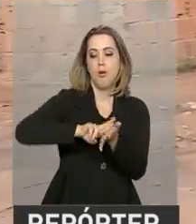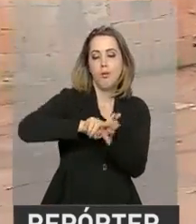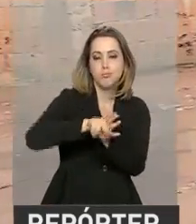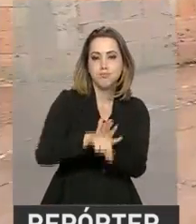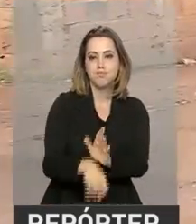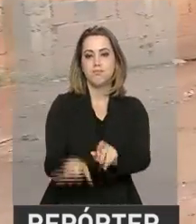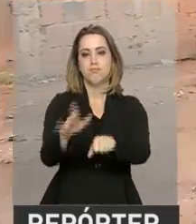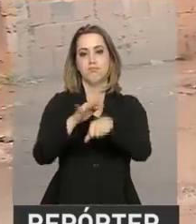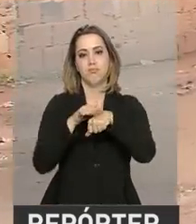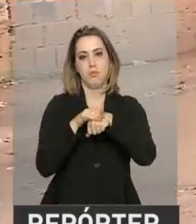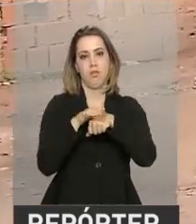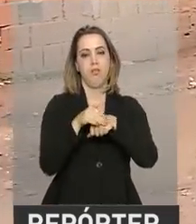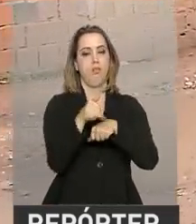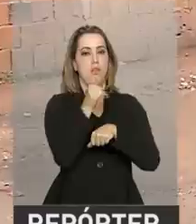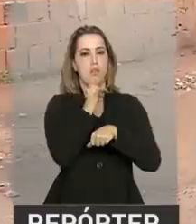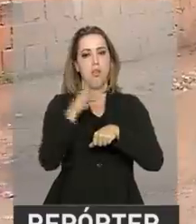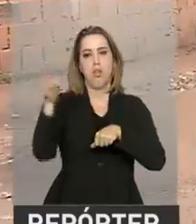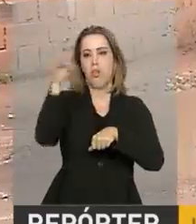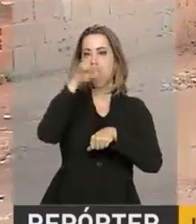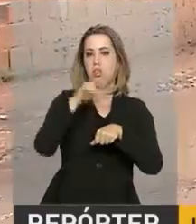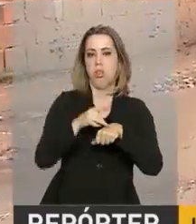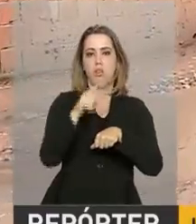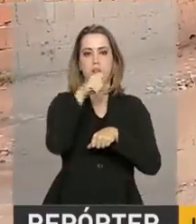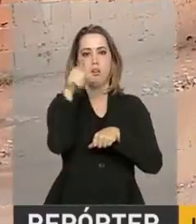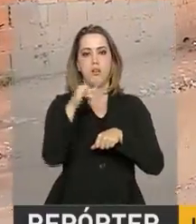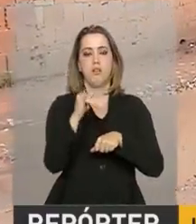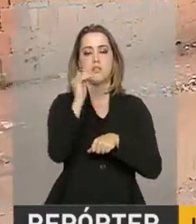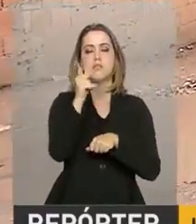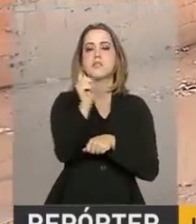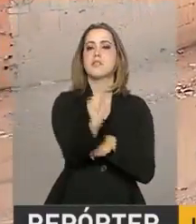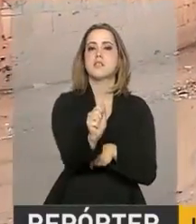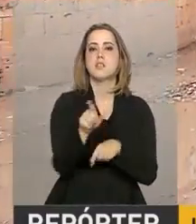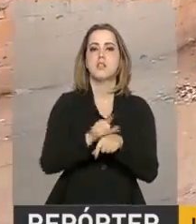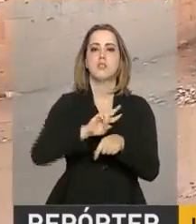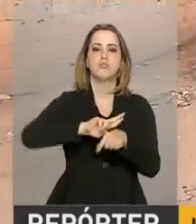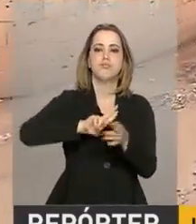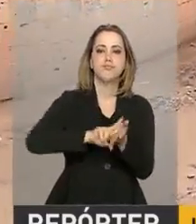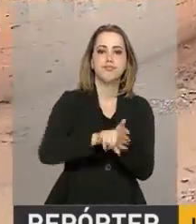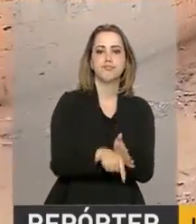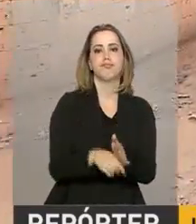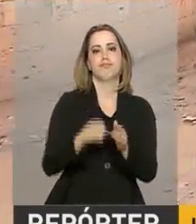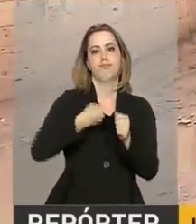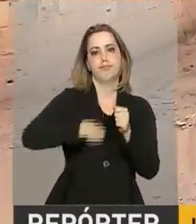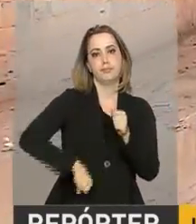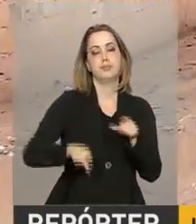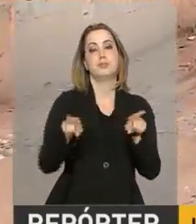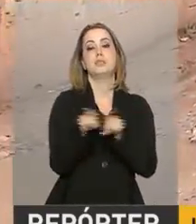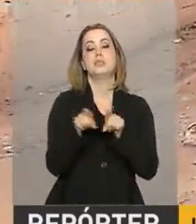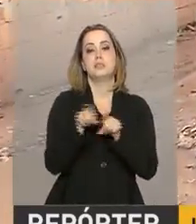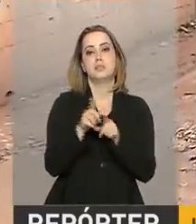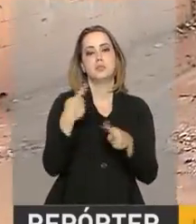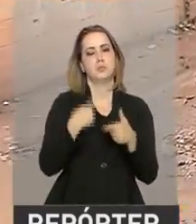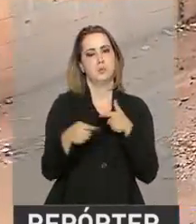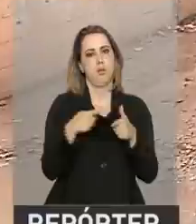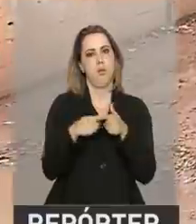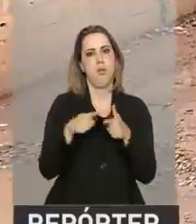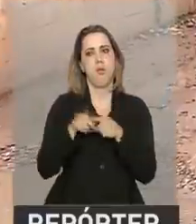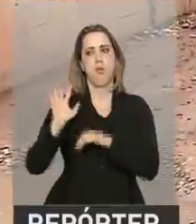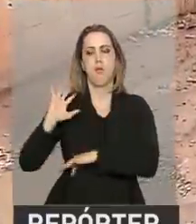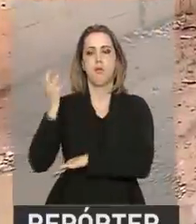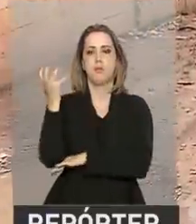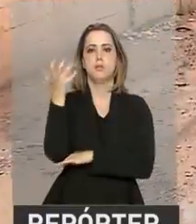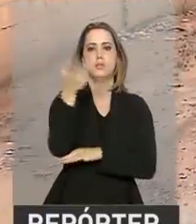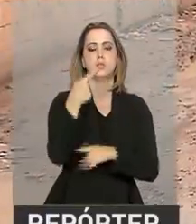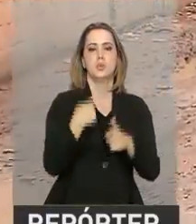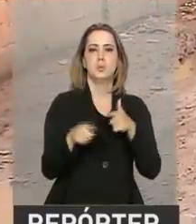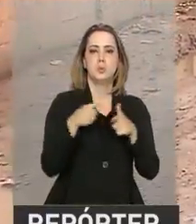série de doenças como dengue seca hepatite e diarréias também causa impactos no meio ambiente com a contaminação